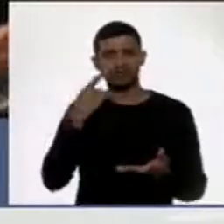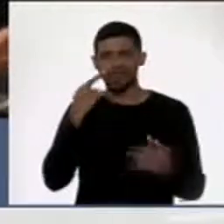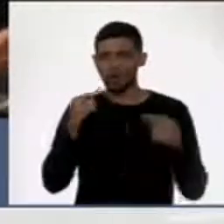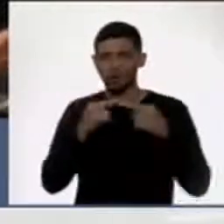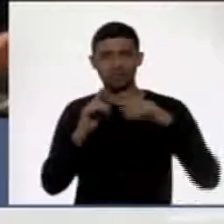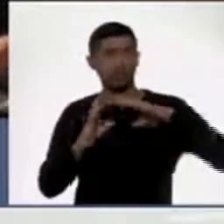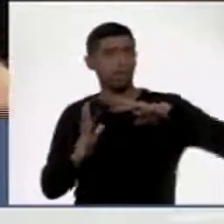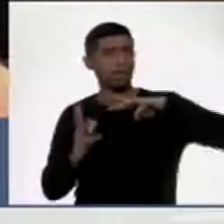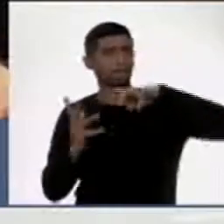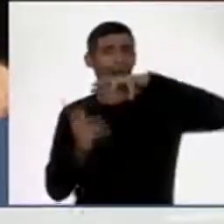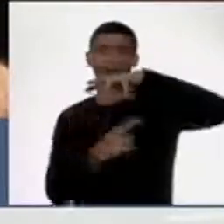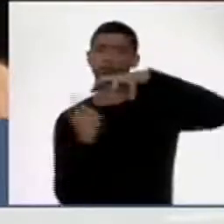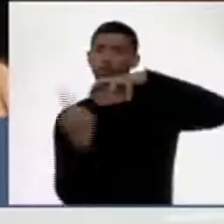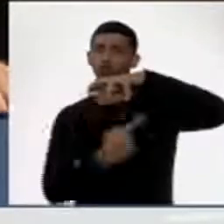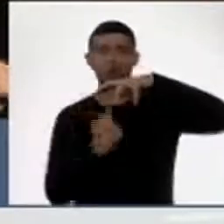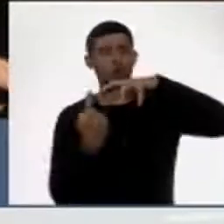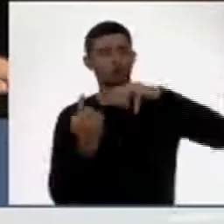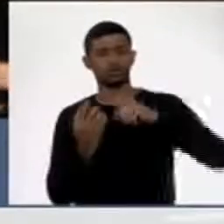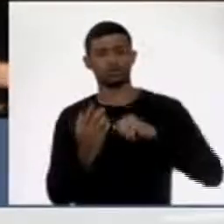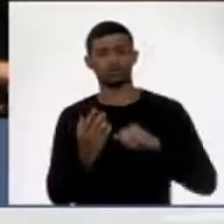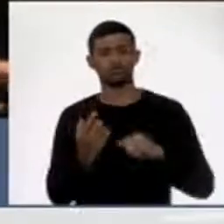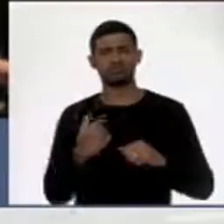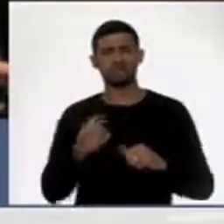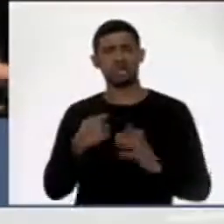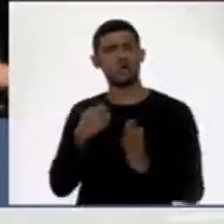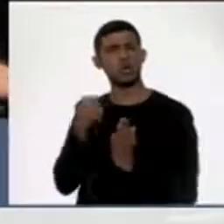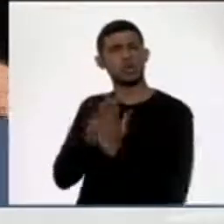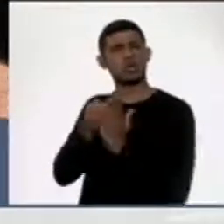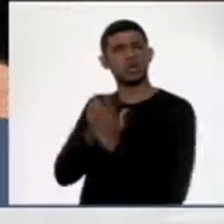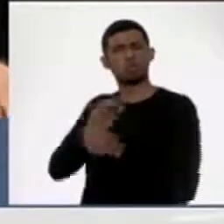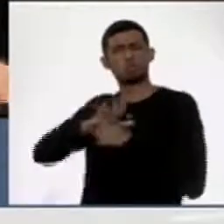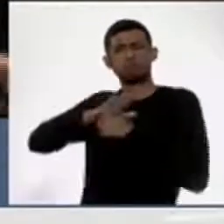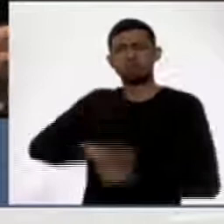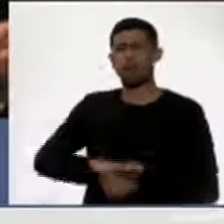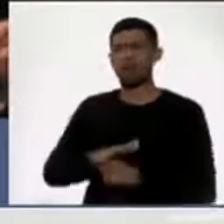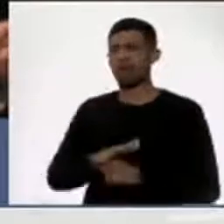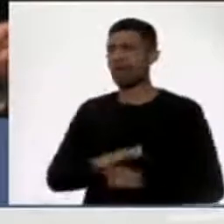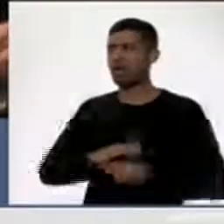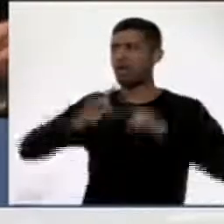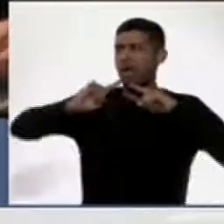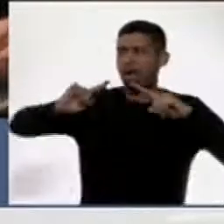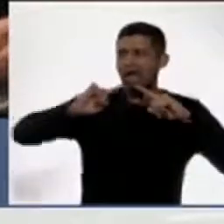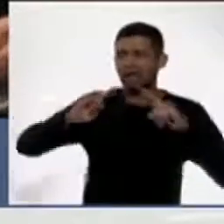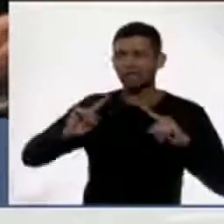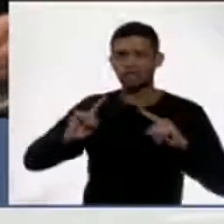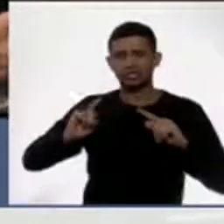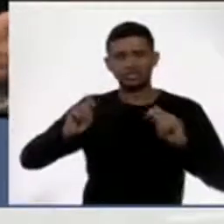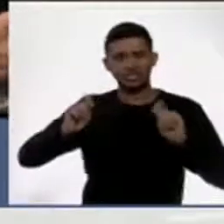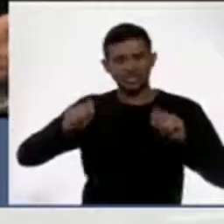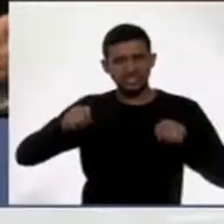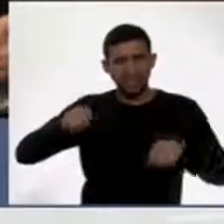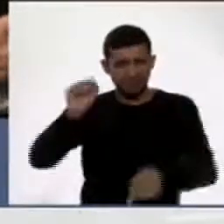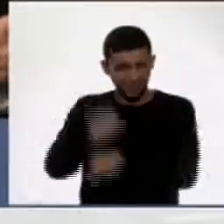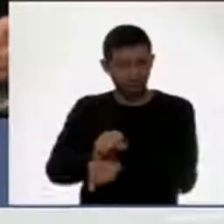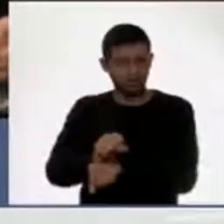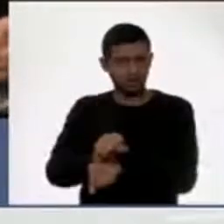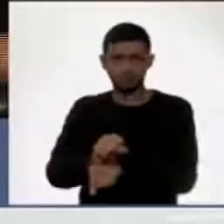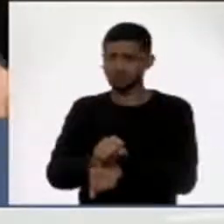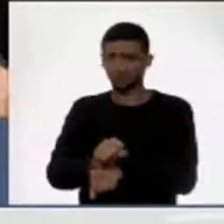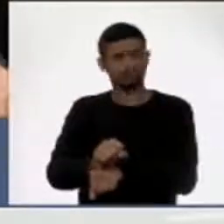mundial e não é com repressão e censura que vai se coibir isso.